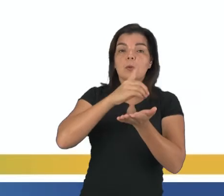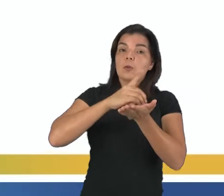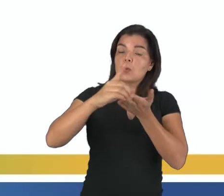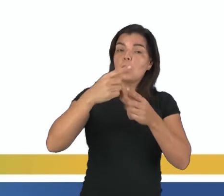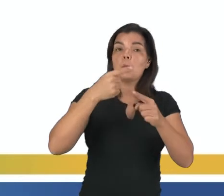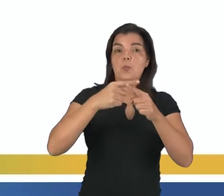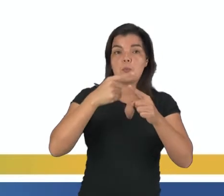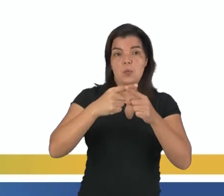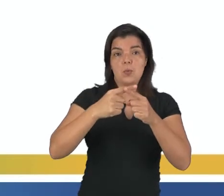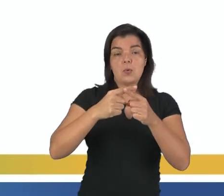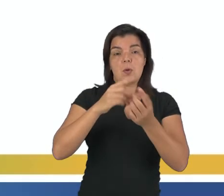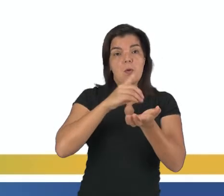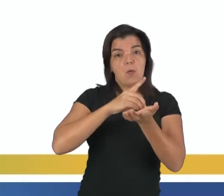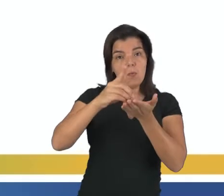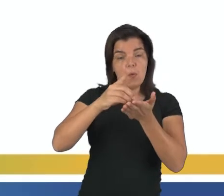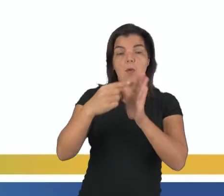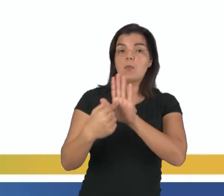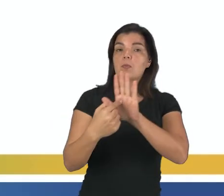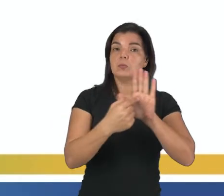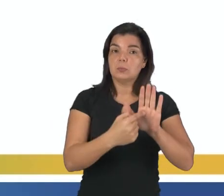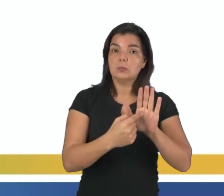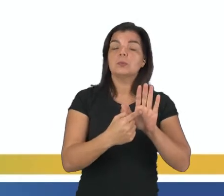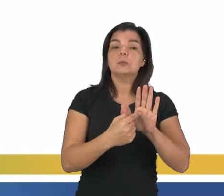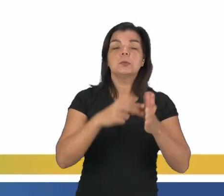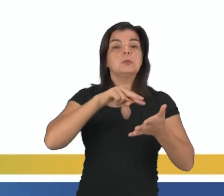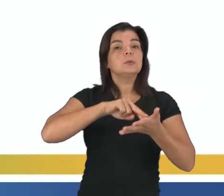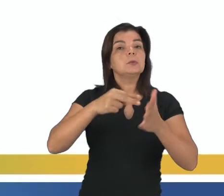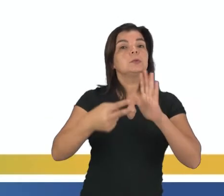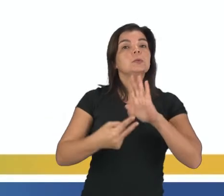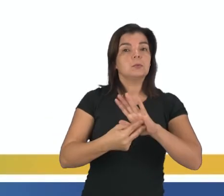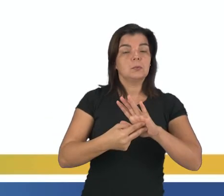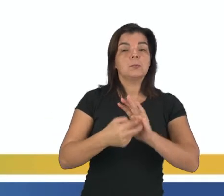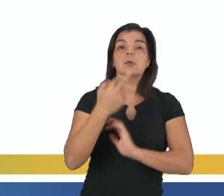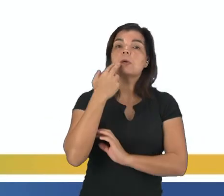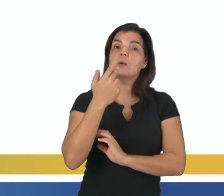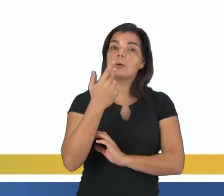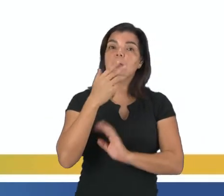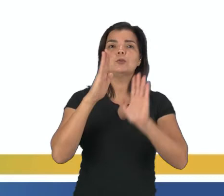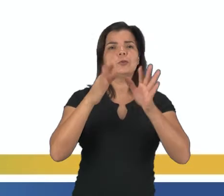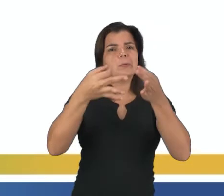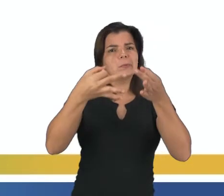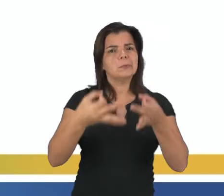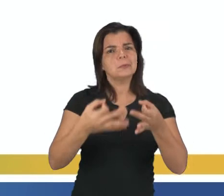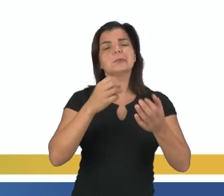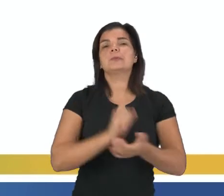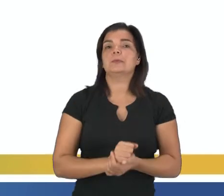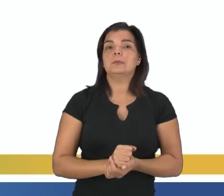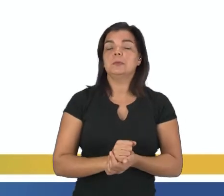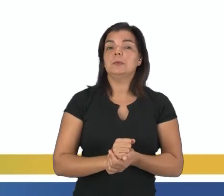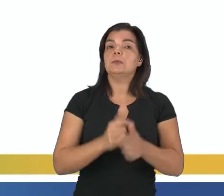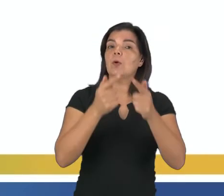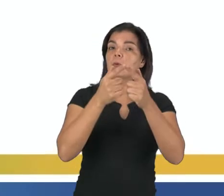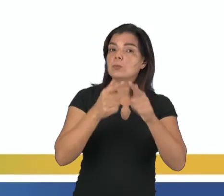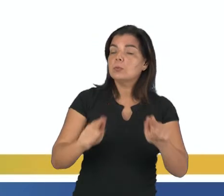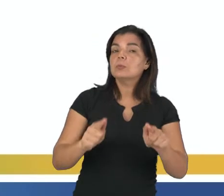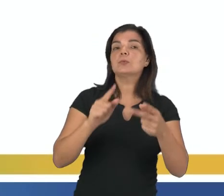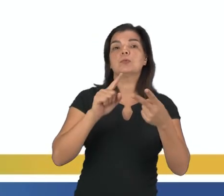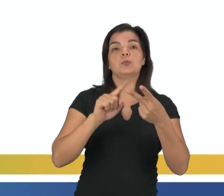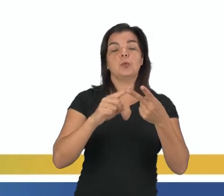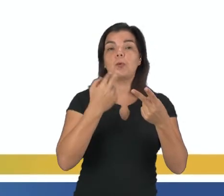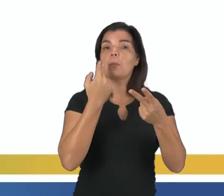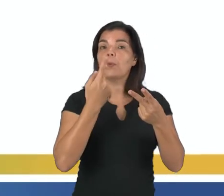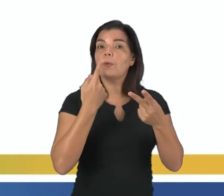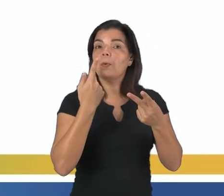porque quando público o dicionário foi publicado Isso significa que a língua já estava acertada então a questão gramatical a